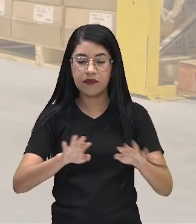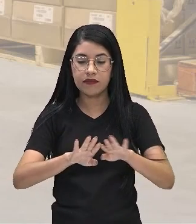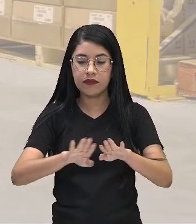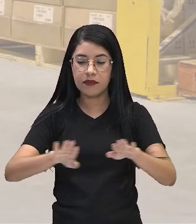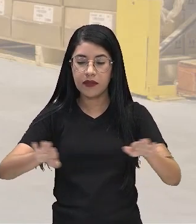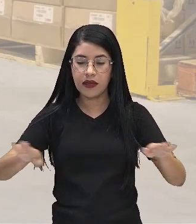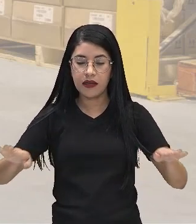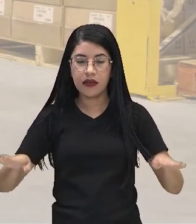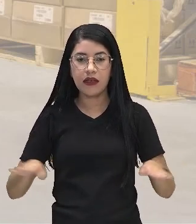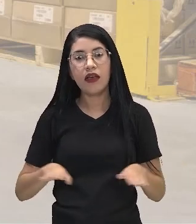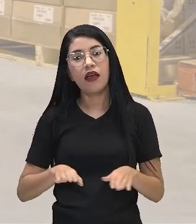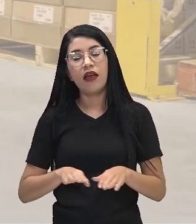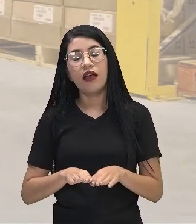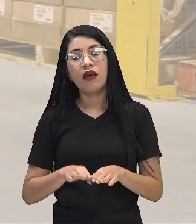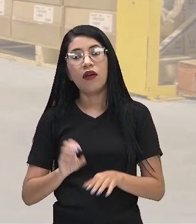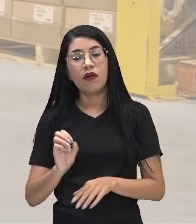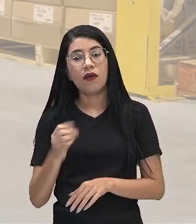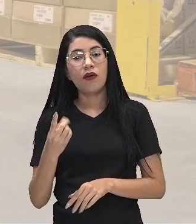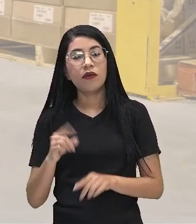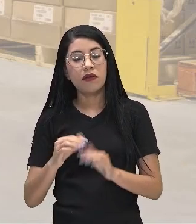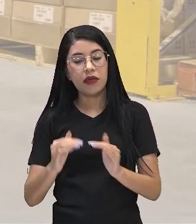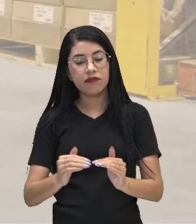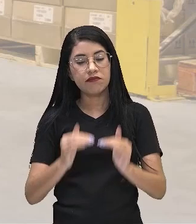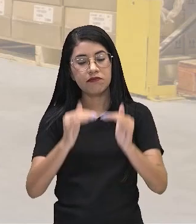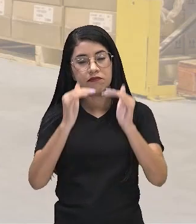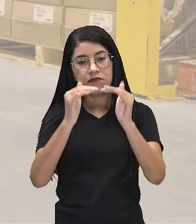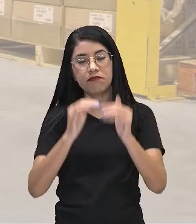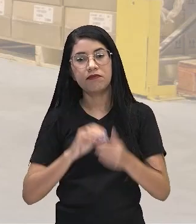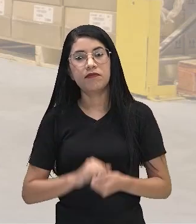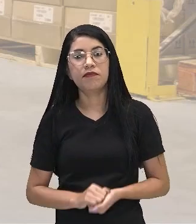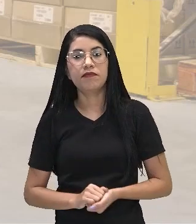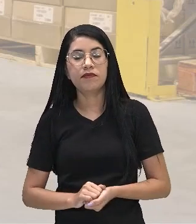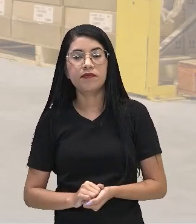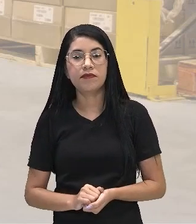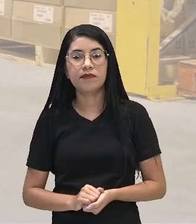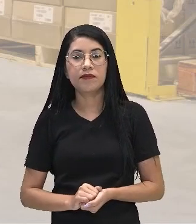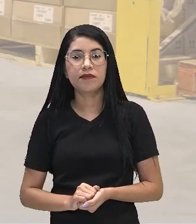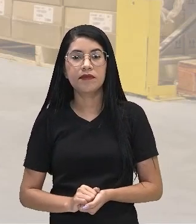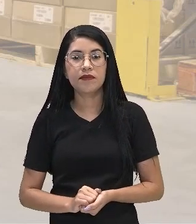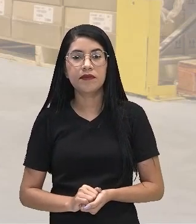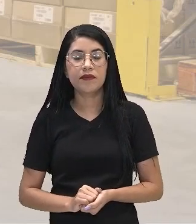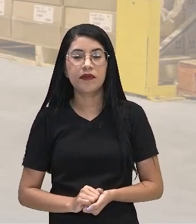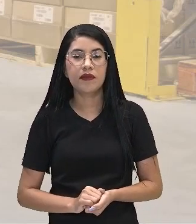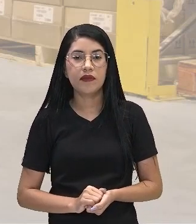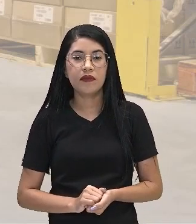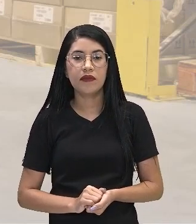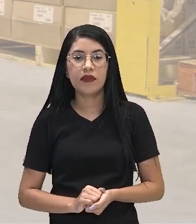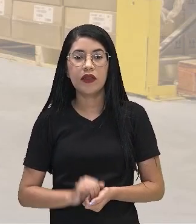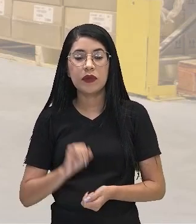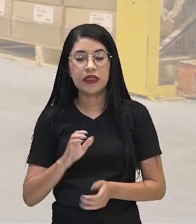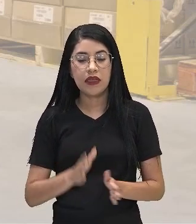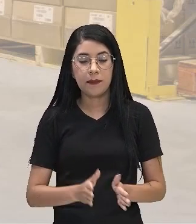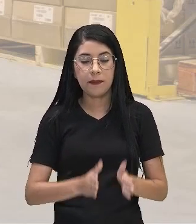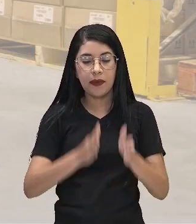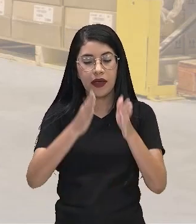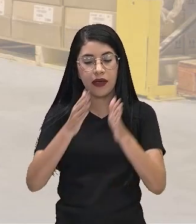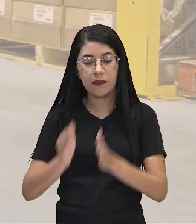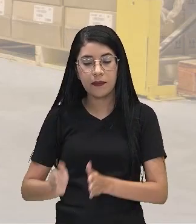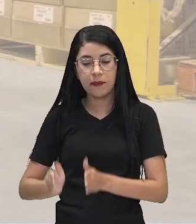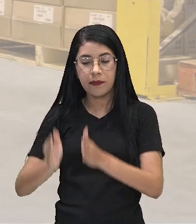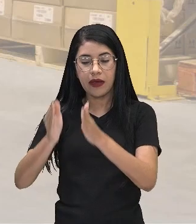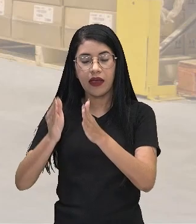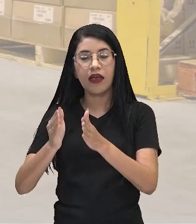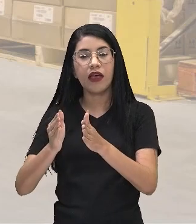menor. Certo? Aí seria a quantidade de um volume. Ou se eu empilhar essas caixas todas numa coluna só ou em duas colunas, eu